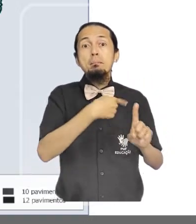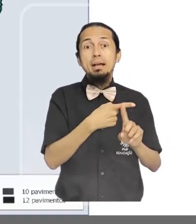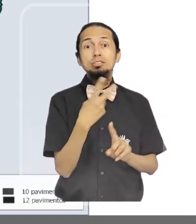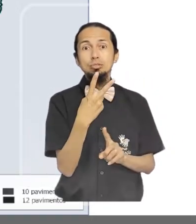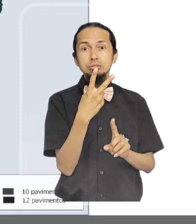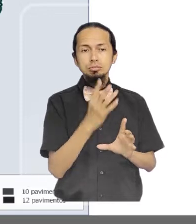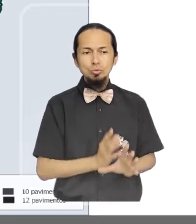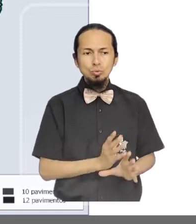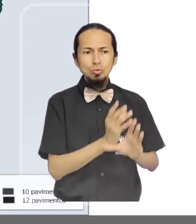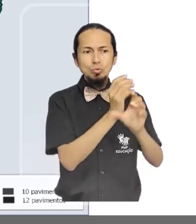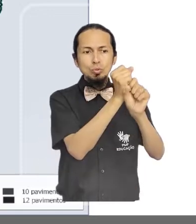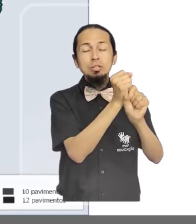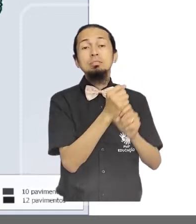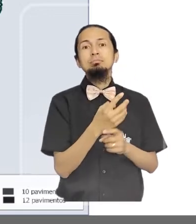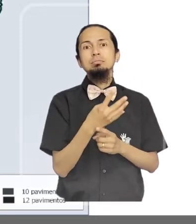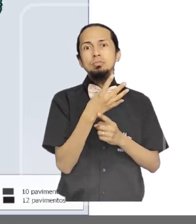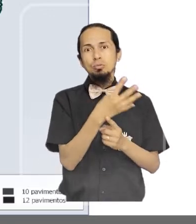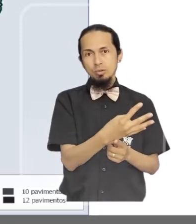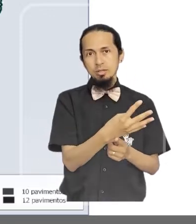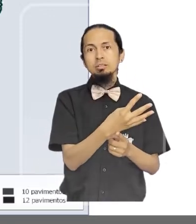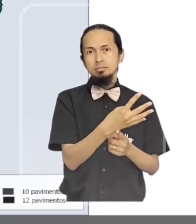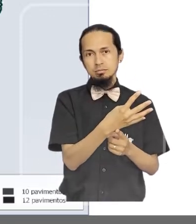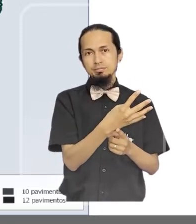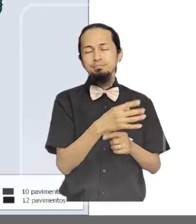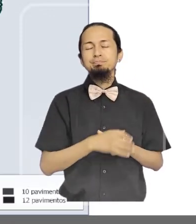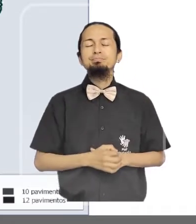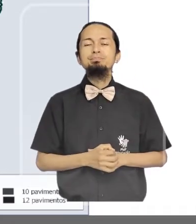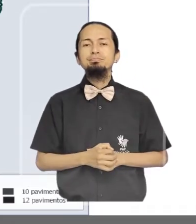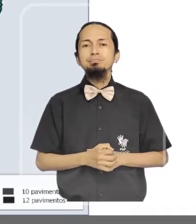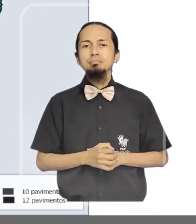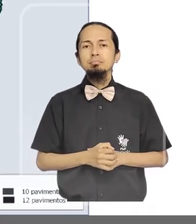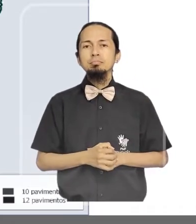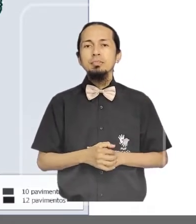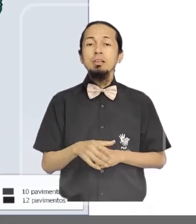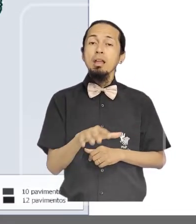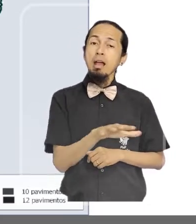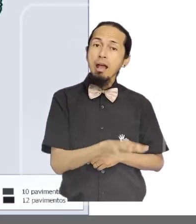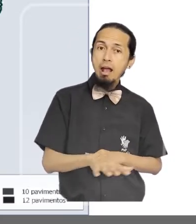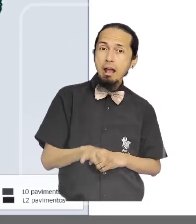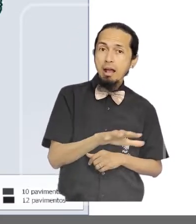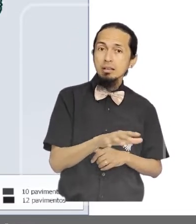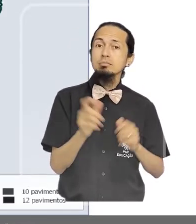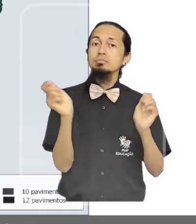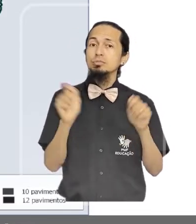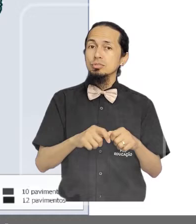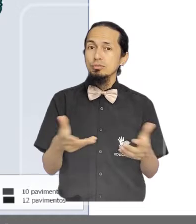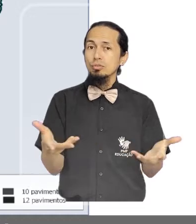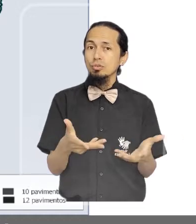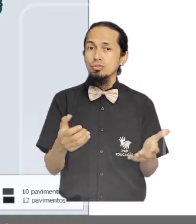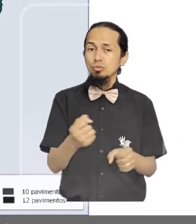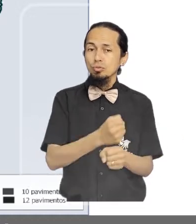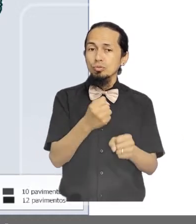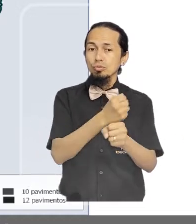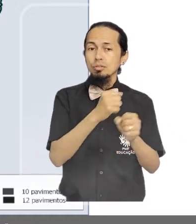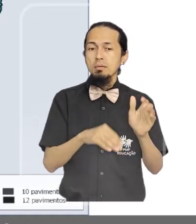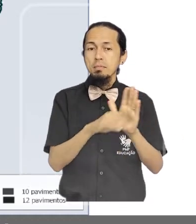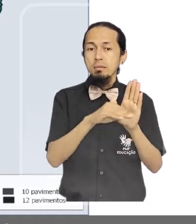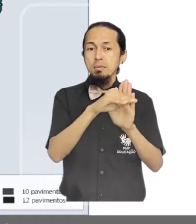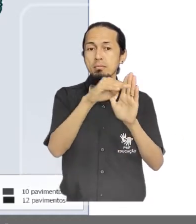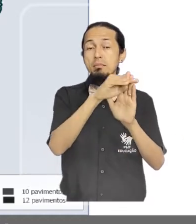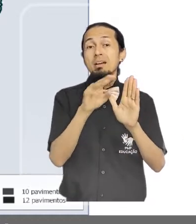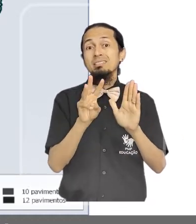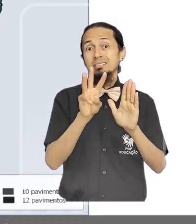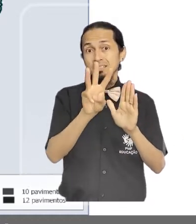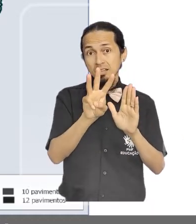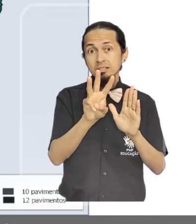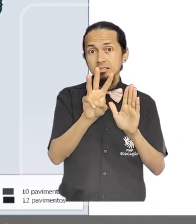2 pavimentos, chegando à altura máxima de 4 pavimentos com os incentivos. Já as áreas onde é permitida a construção